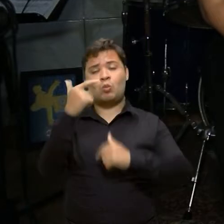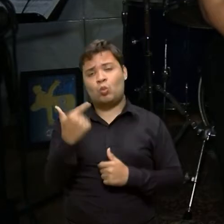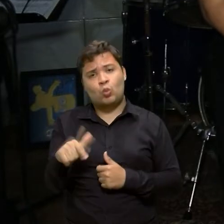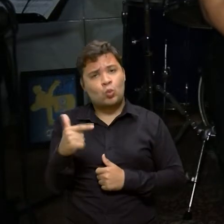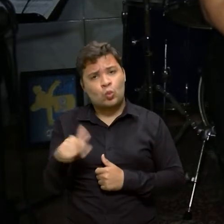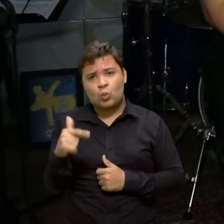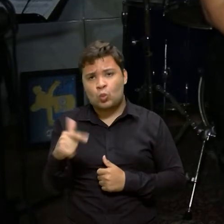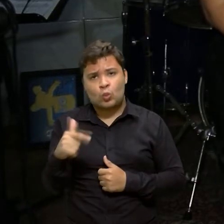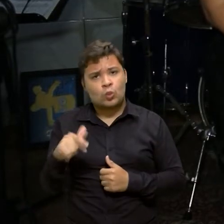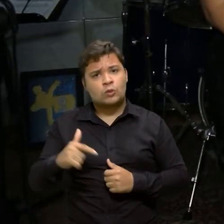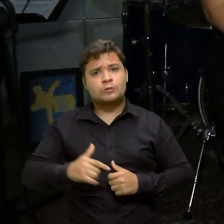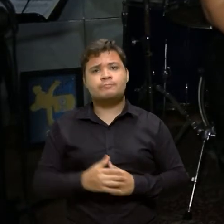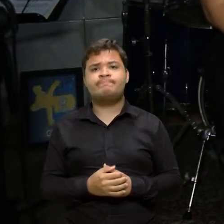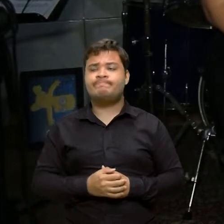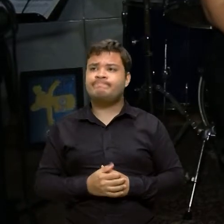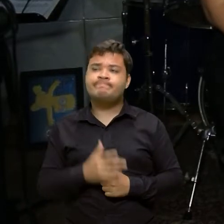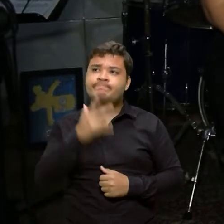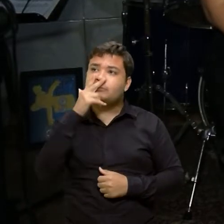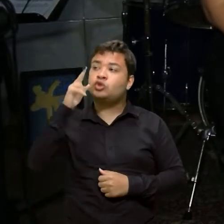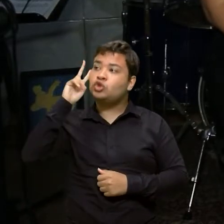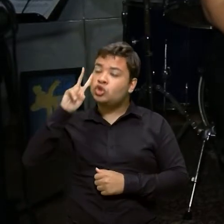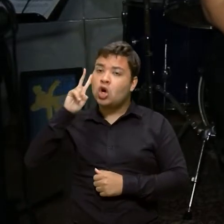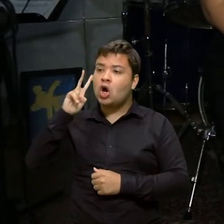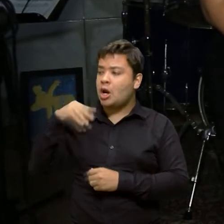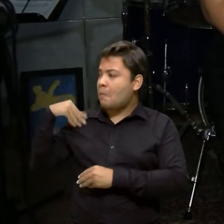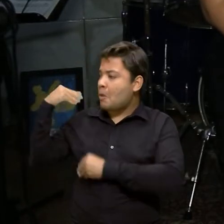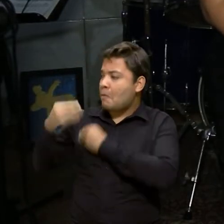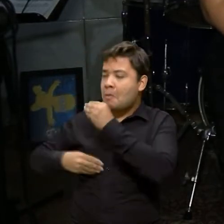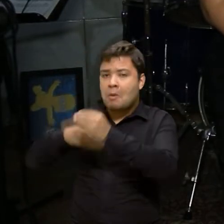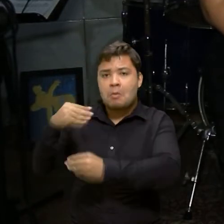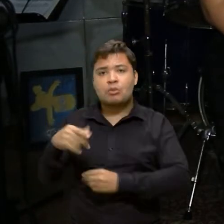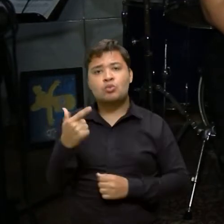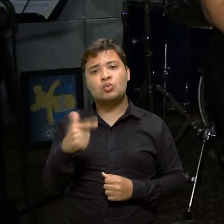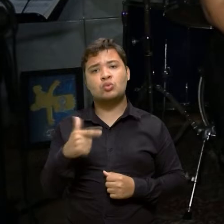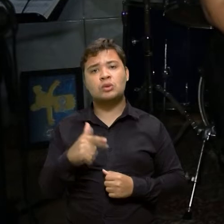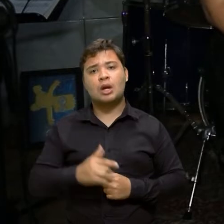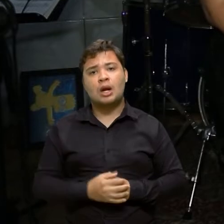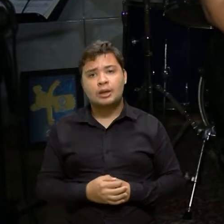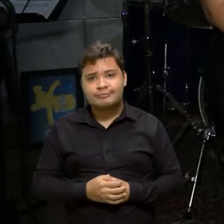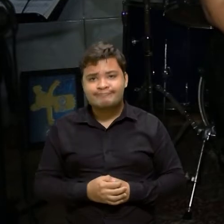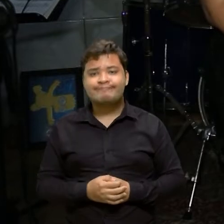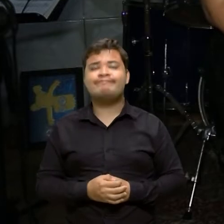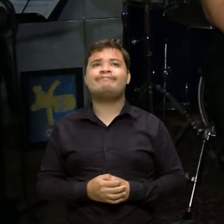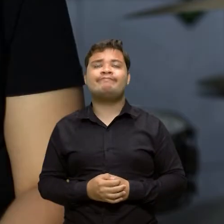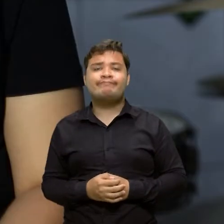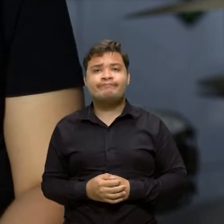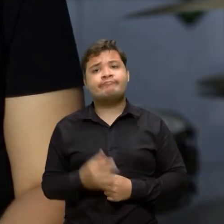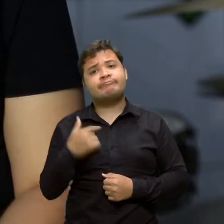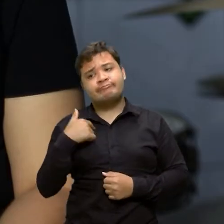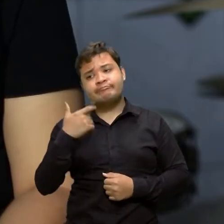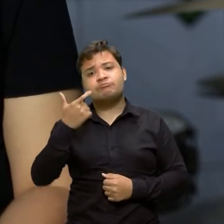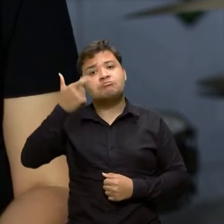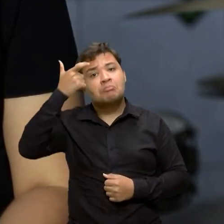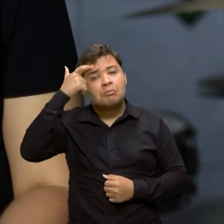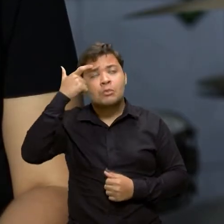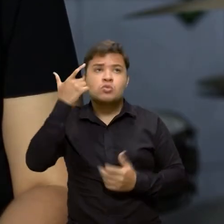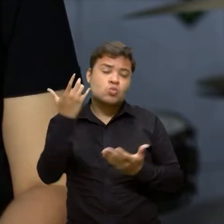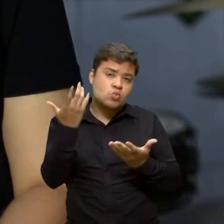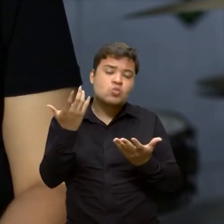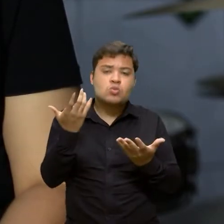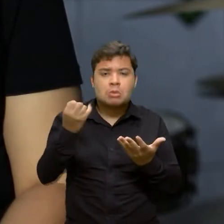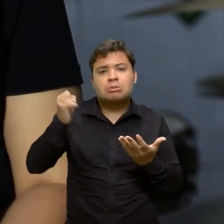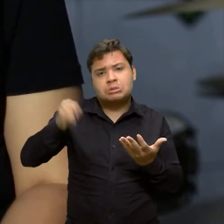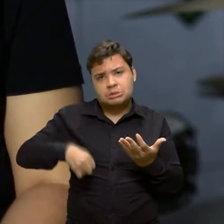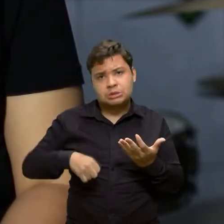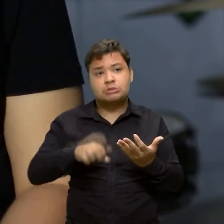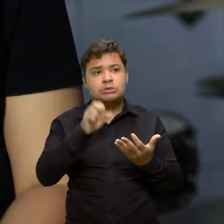uma bagagem, enfim, não tem uma atualização. Então, acredito que sim, que as pessoas